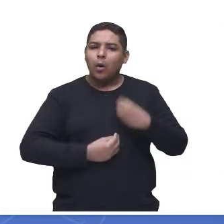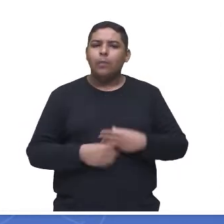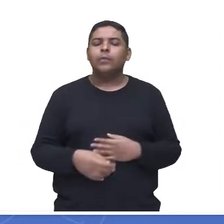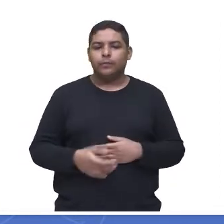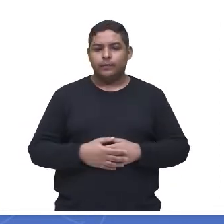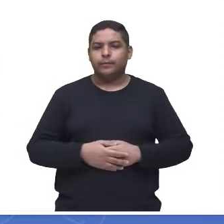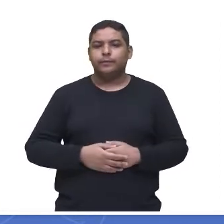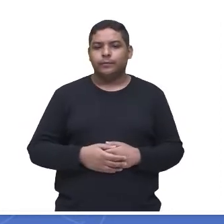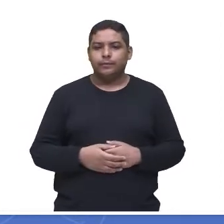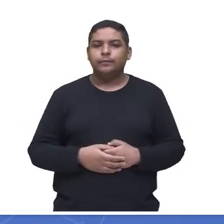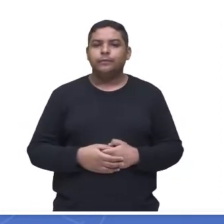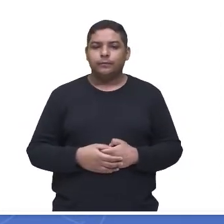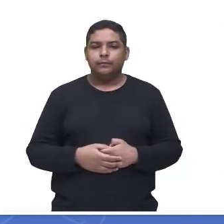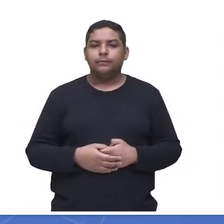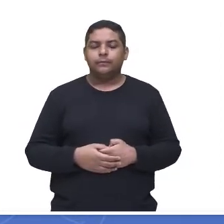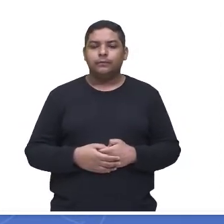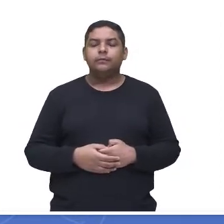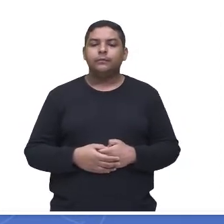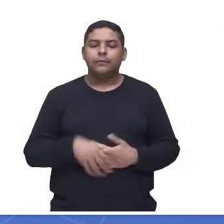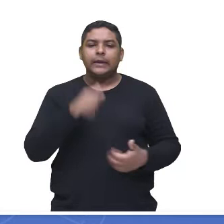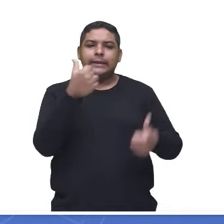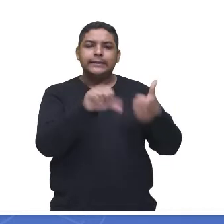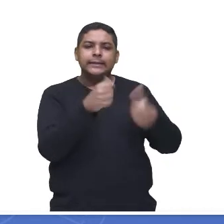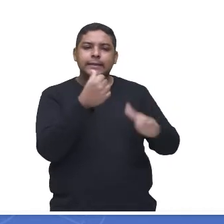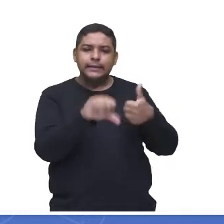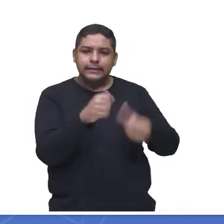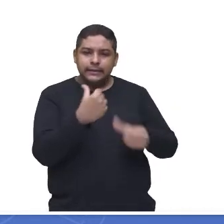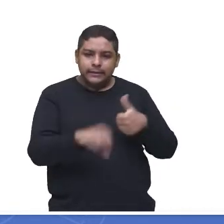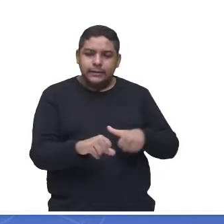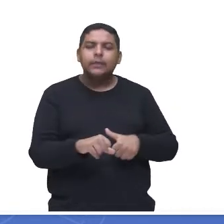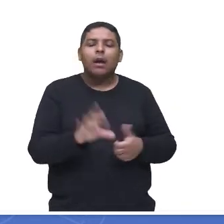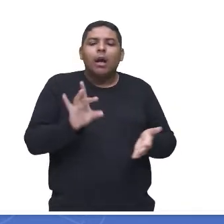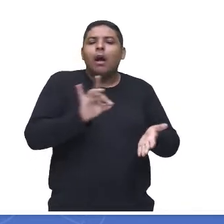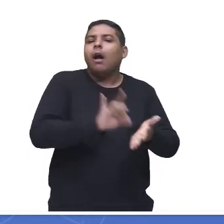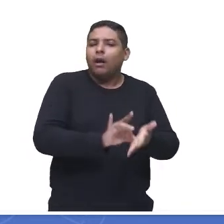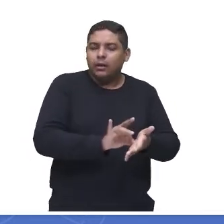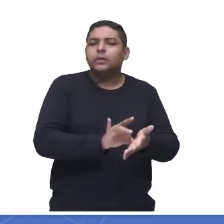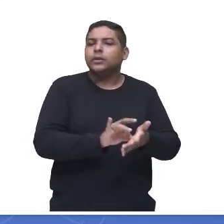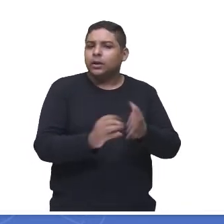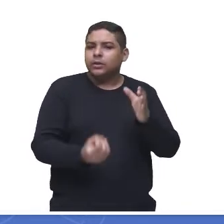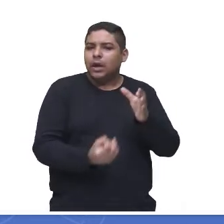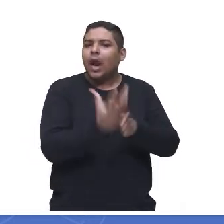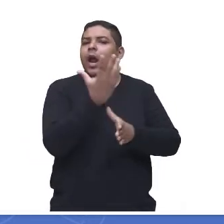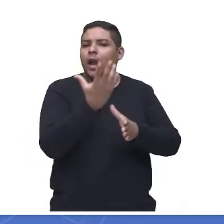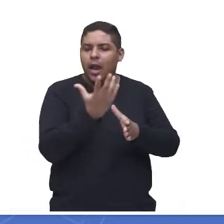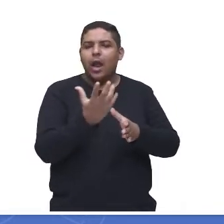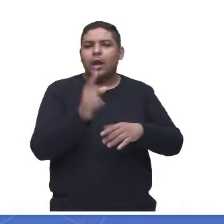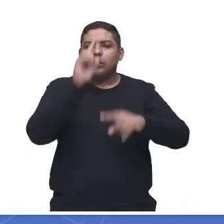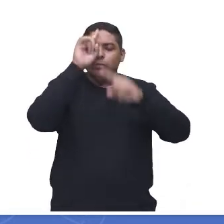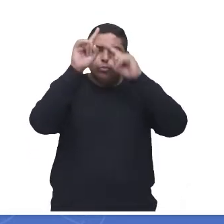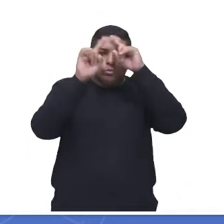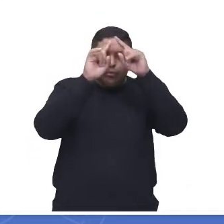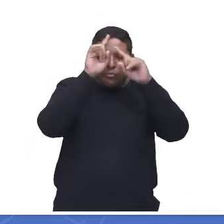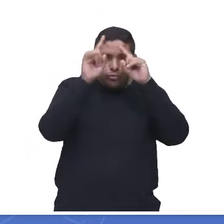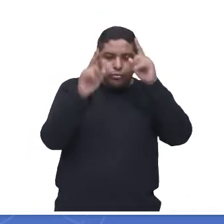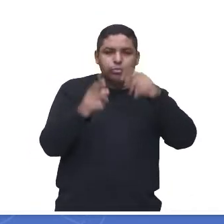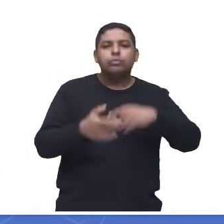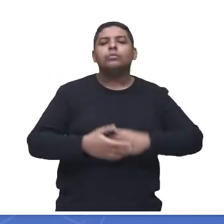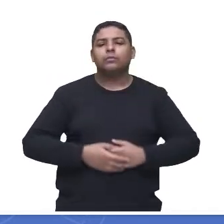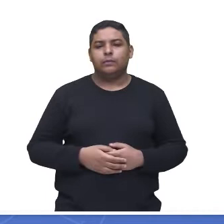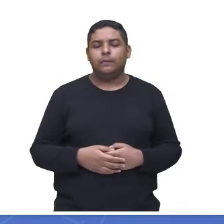realidade, analisando a realidade, criando hipóteses, criando leis, criando teorias,